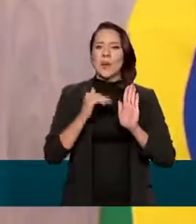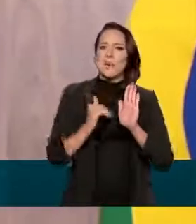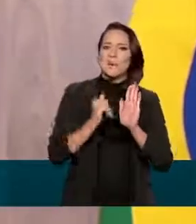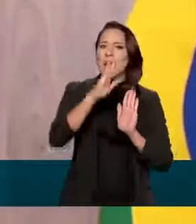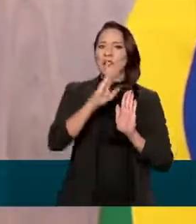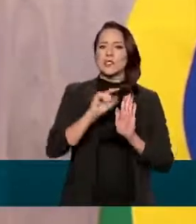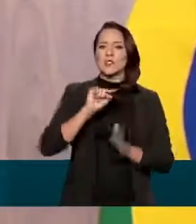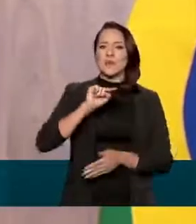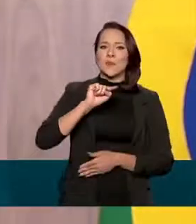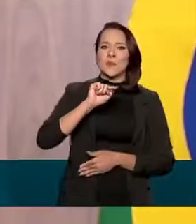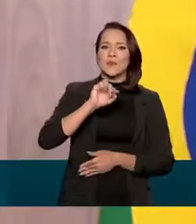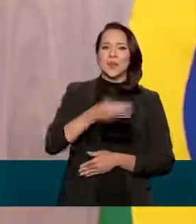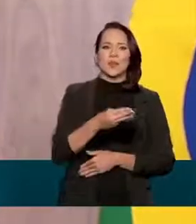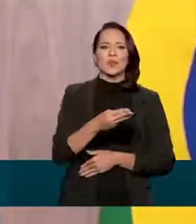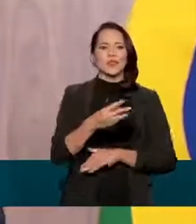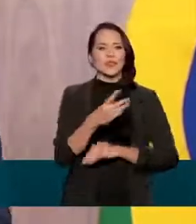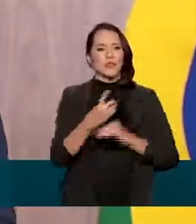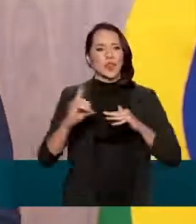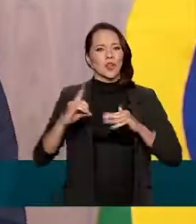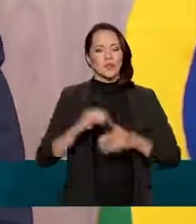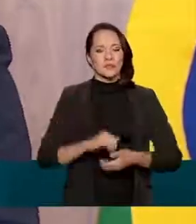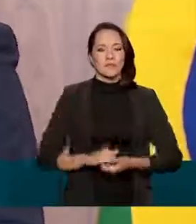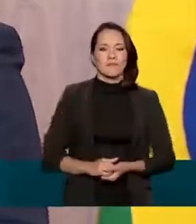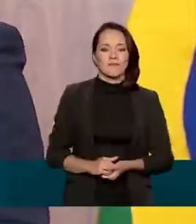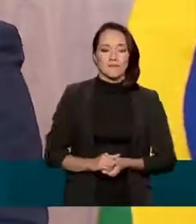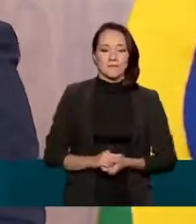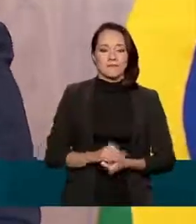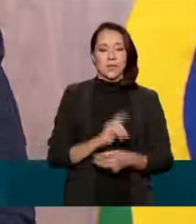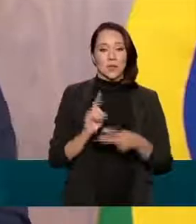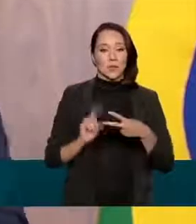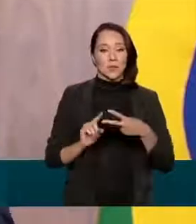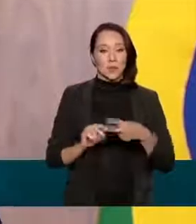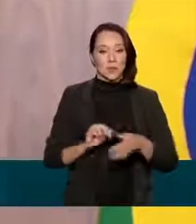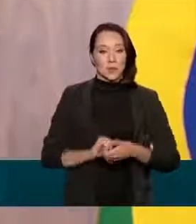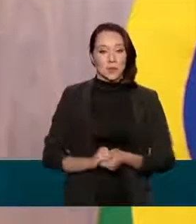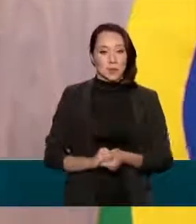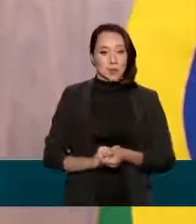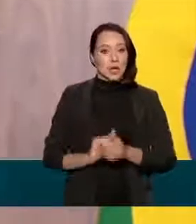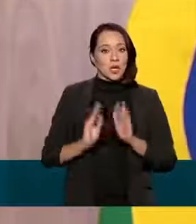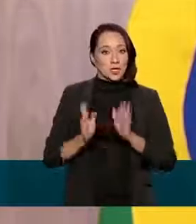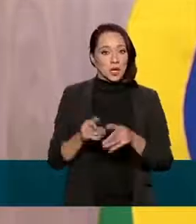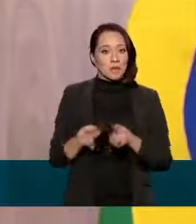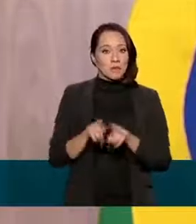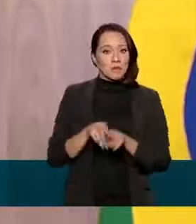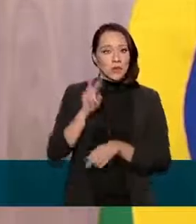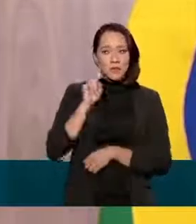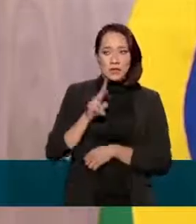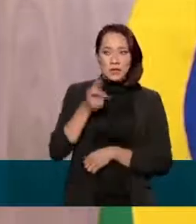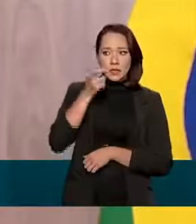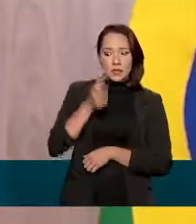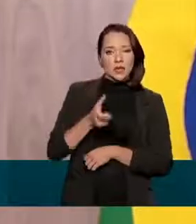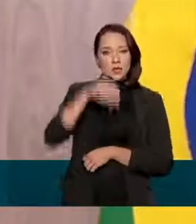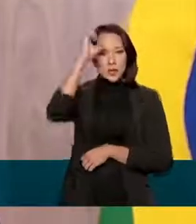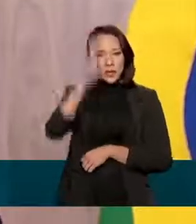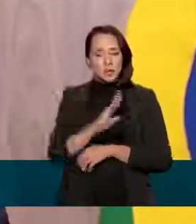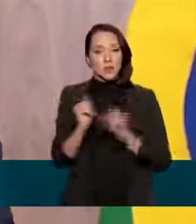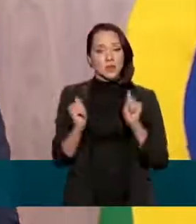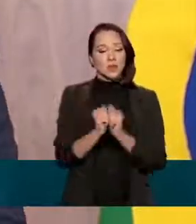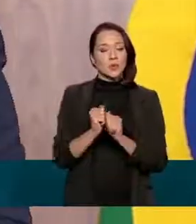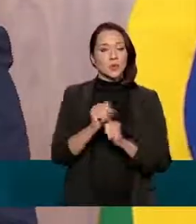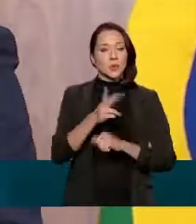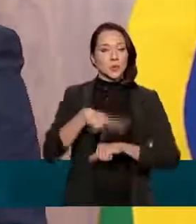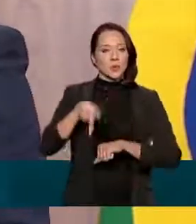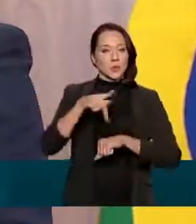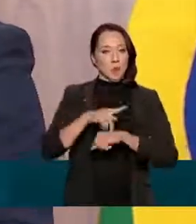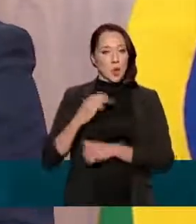superar os mil milhões de dólares o segundo está me olhando assim parece o nesse Colombiana cenas Brasil